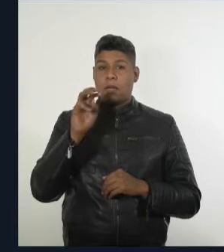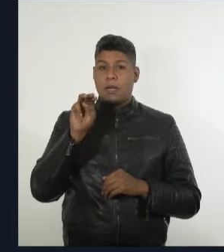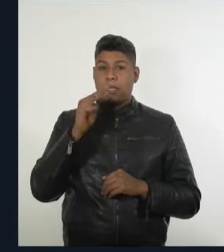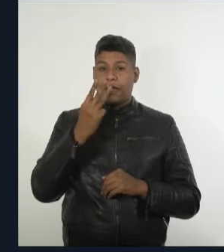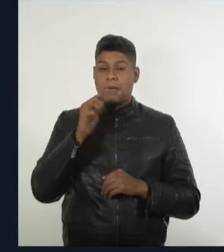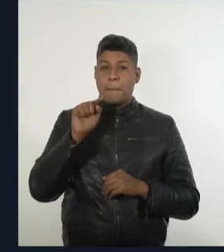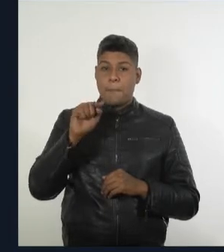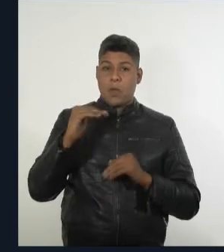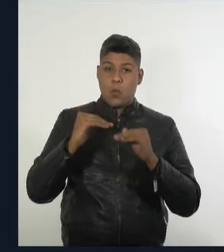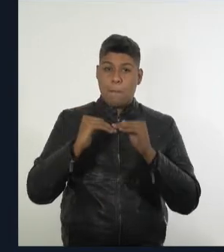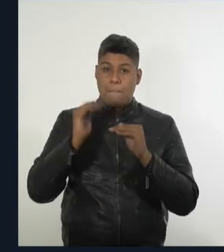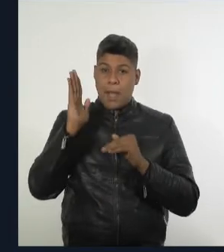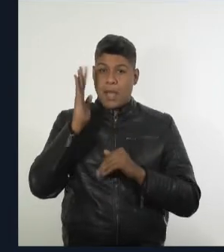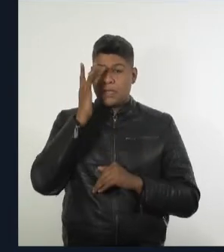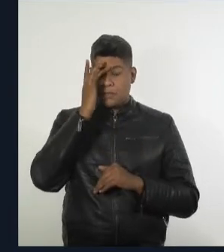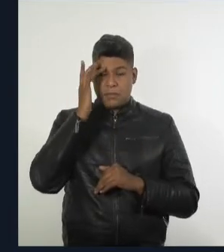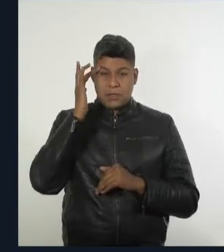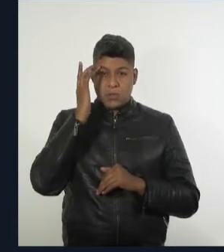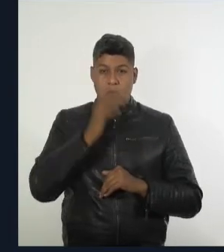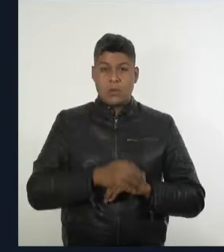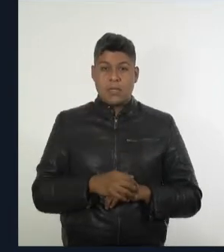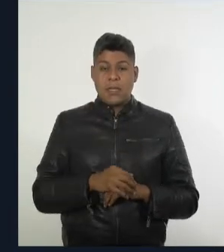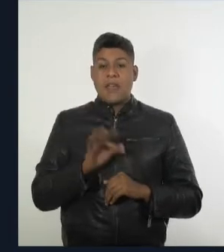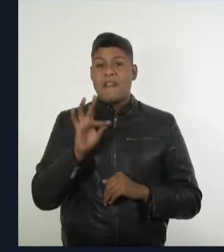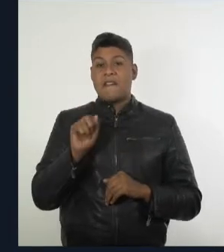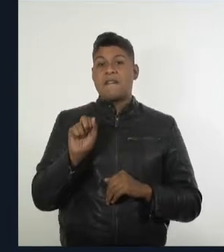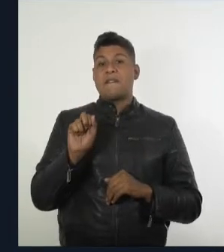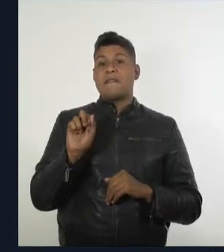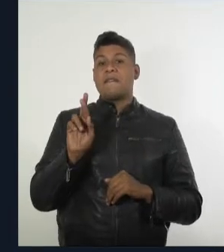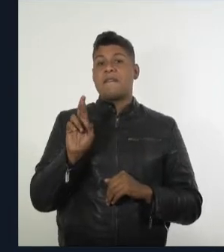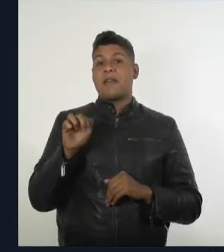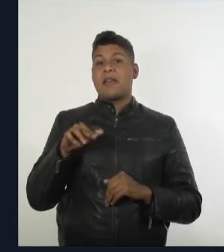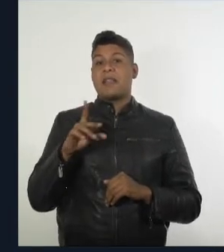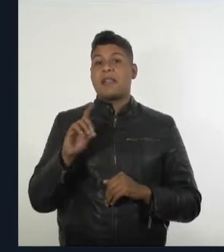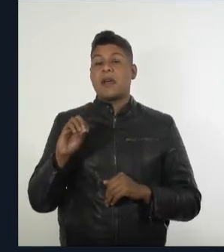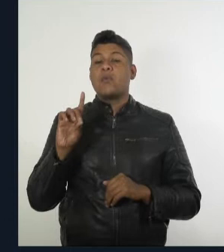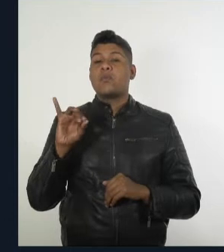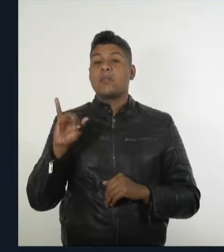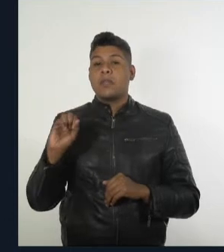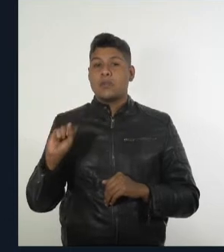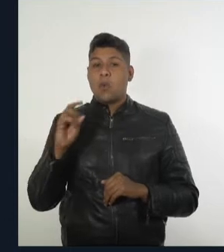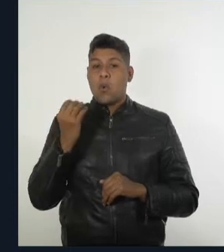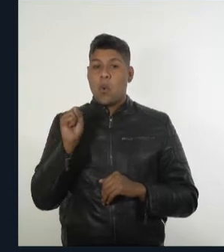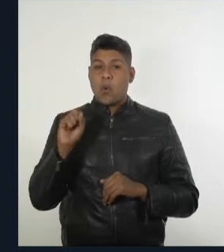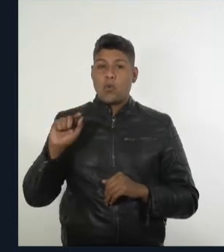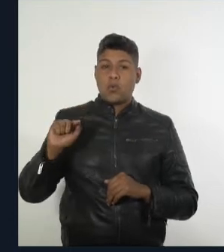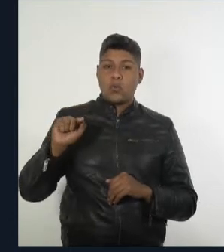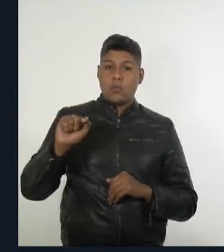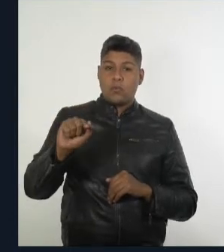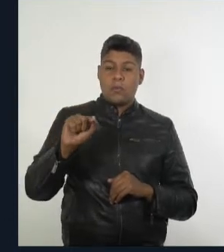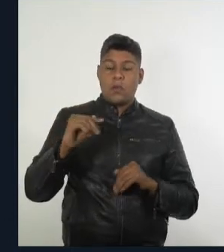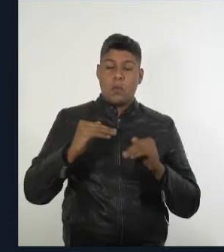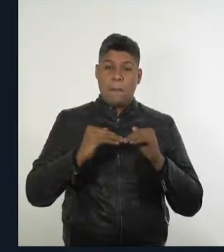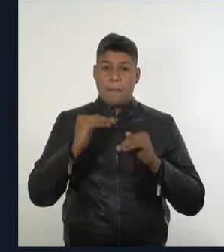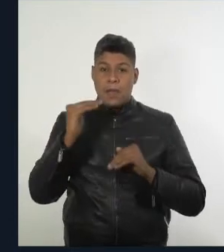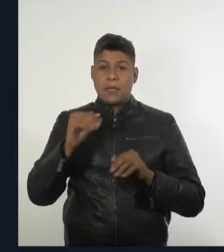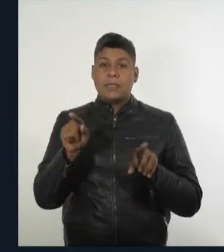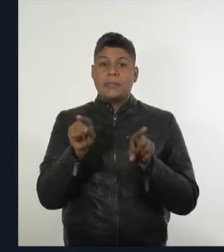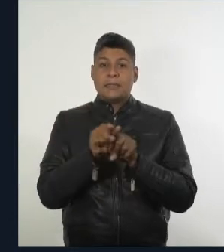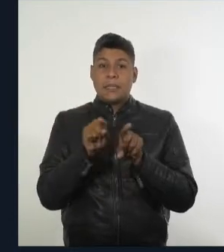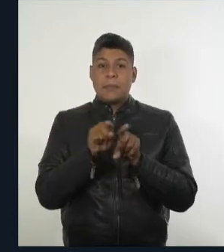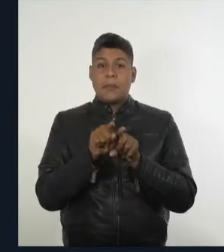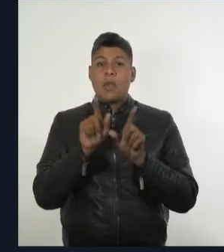43.986 pessoas, no terminal de cargas da Fernão Dias, 8.597 pessoas, e em terminais